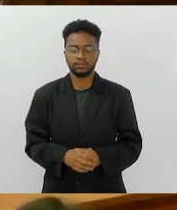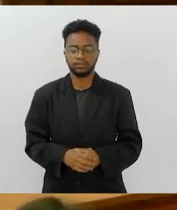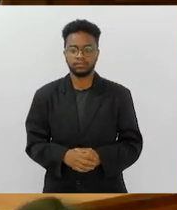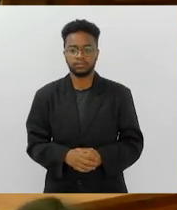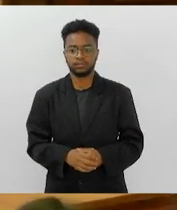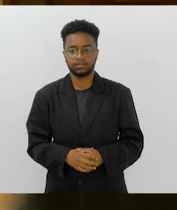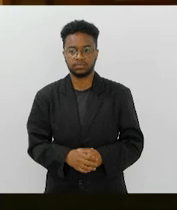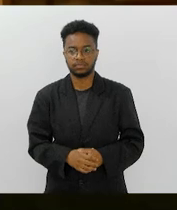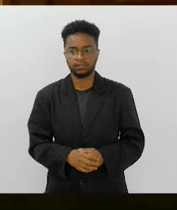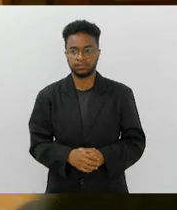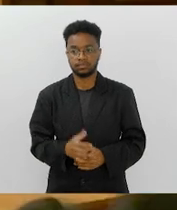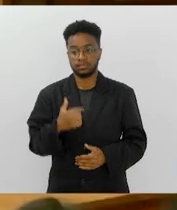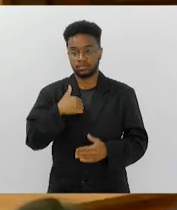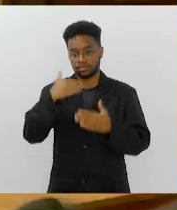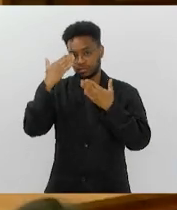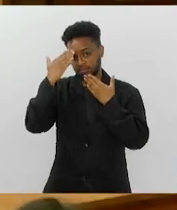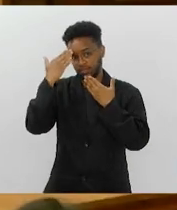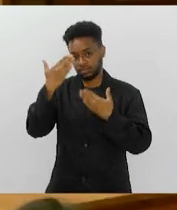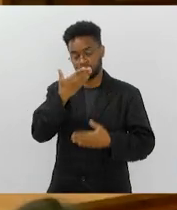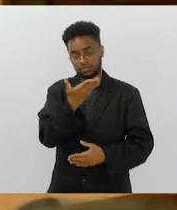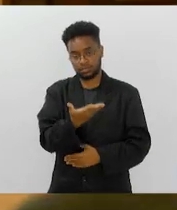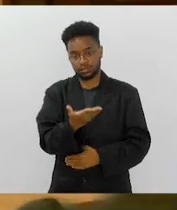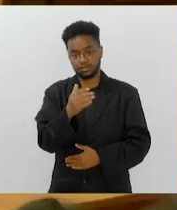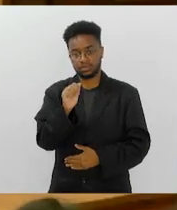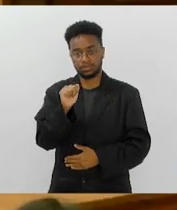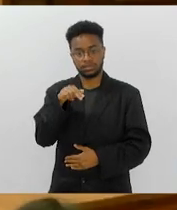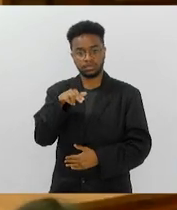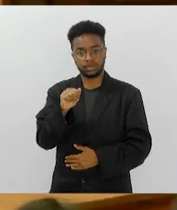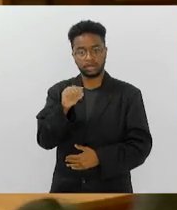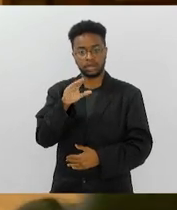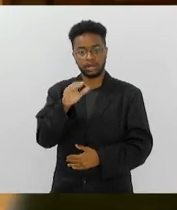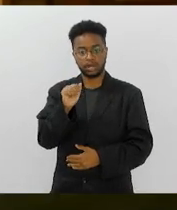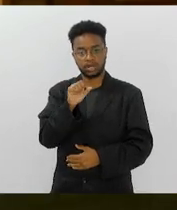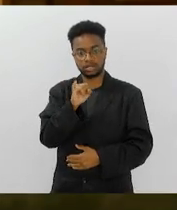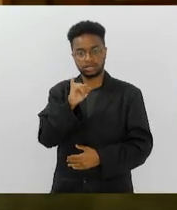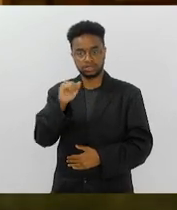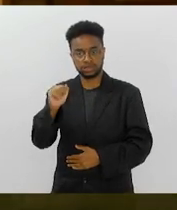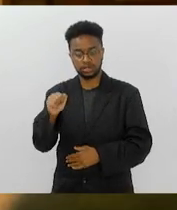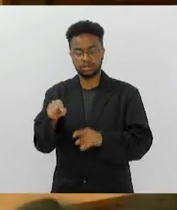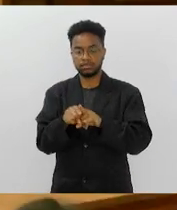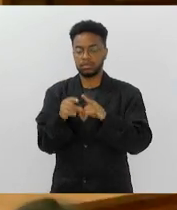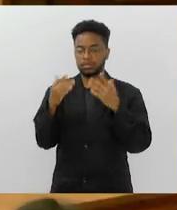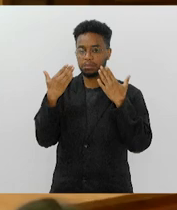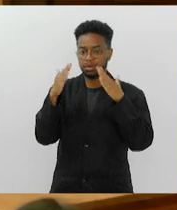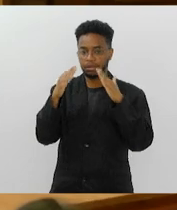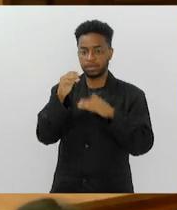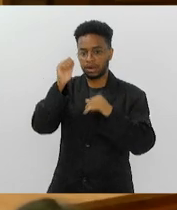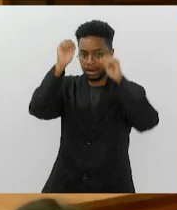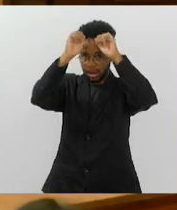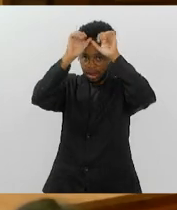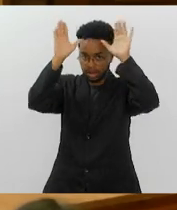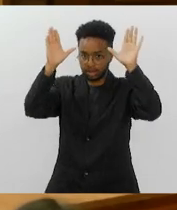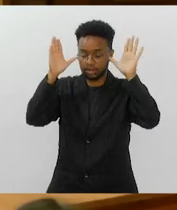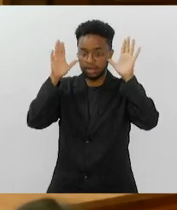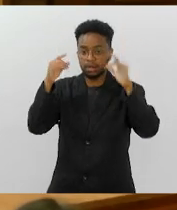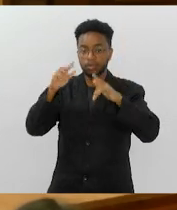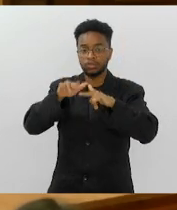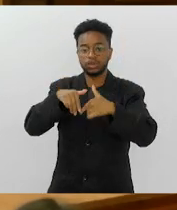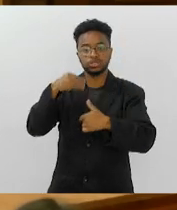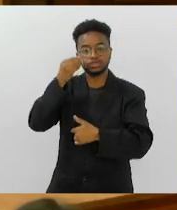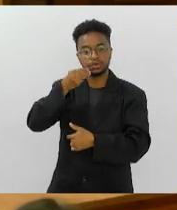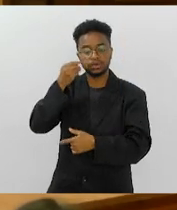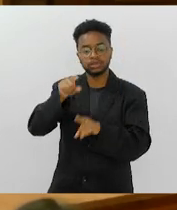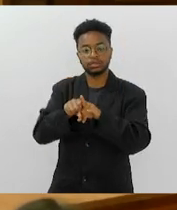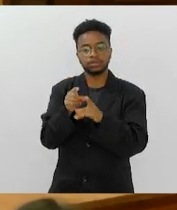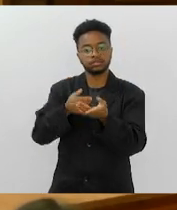Agradecer à Tenente Coronel Ana Cássia pelas palavras, parabenizar o Estado do Acre pela experiência e dividir conosco uma experiência tão